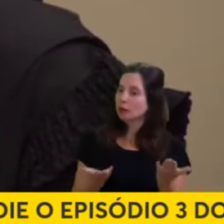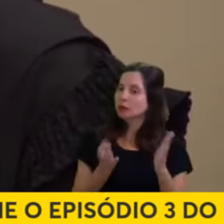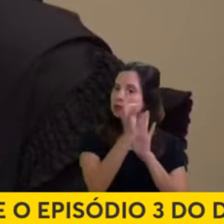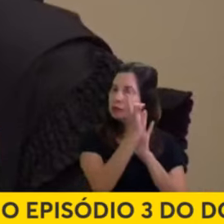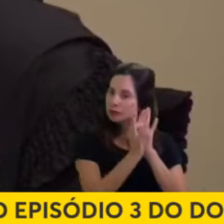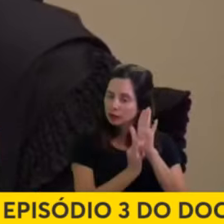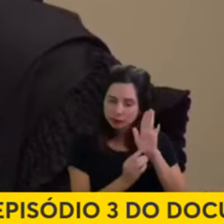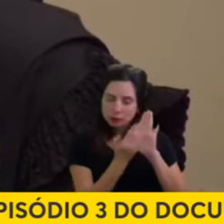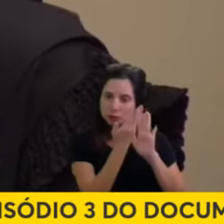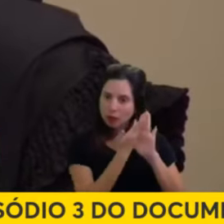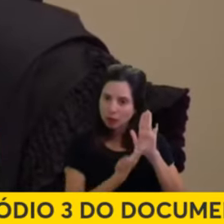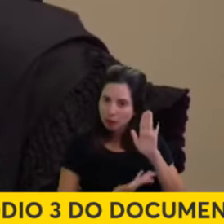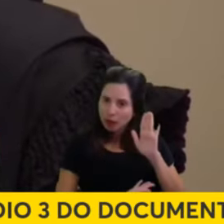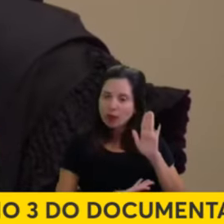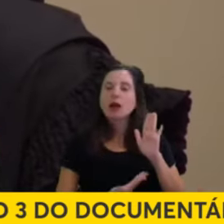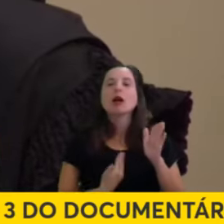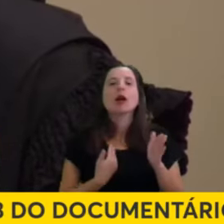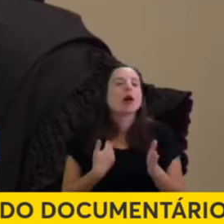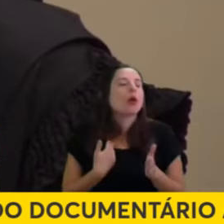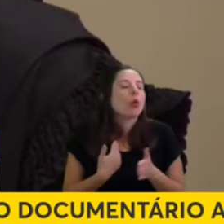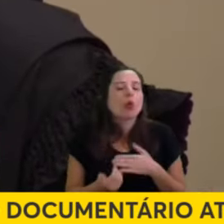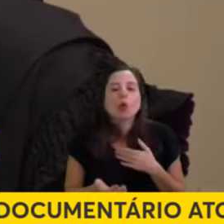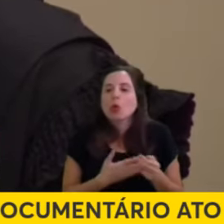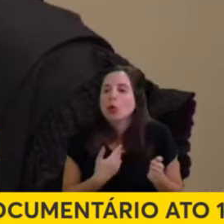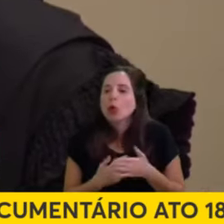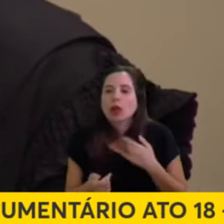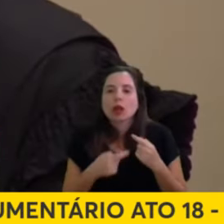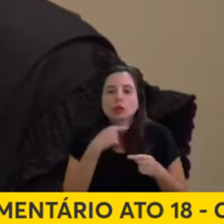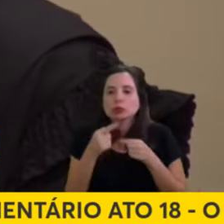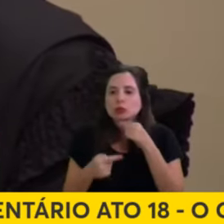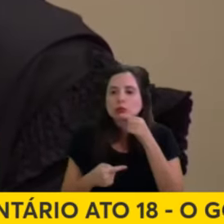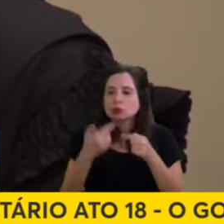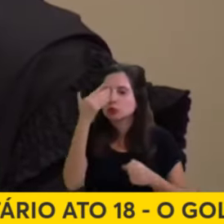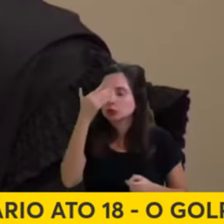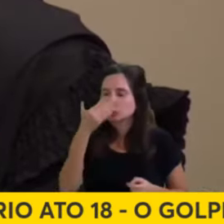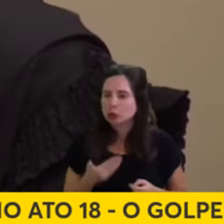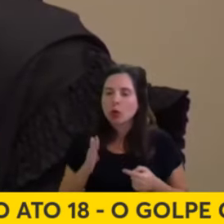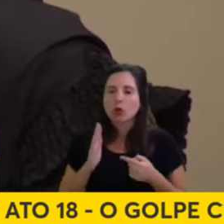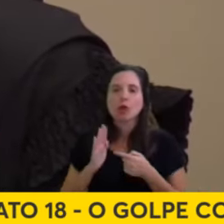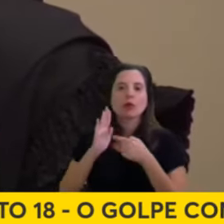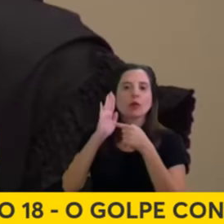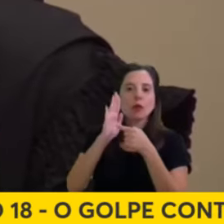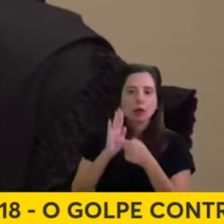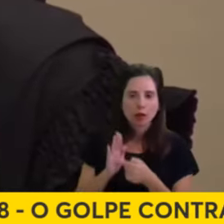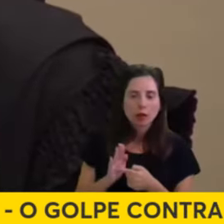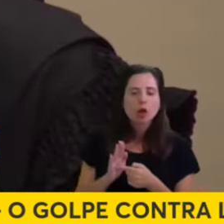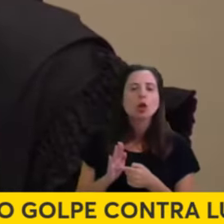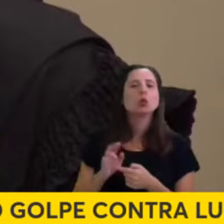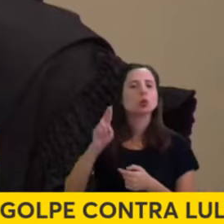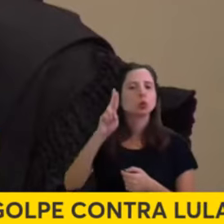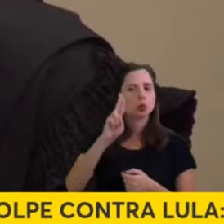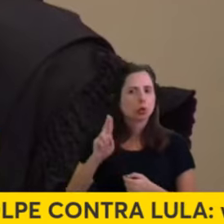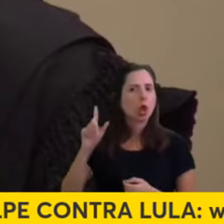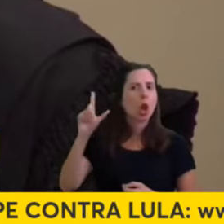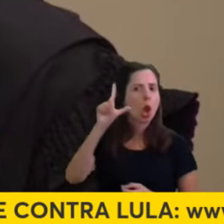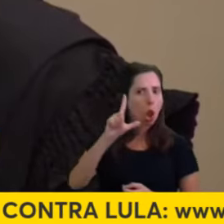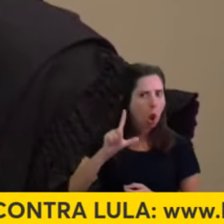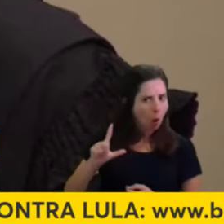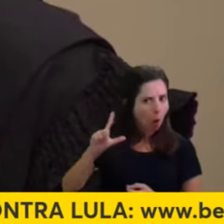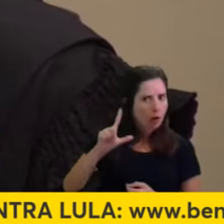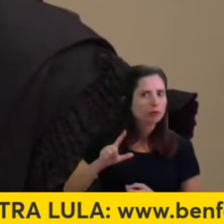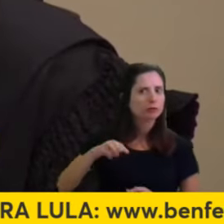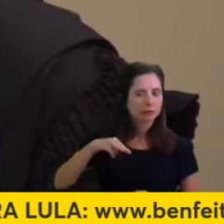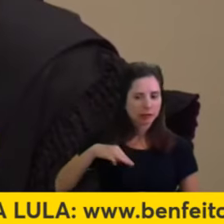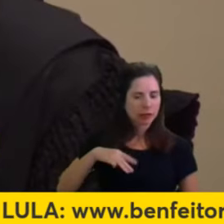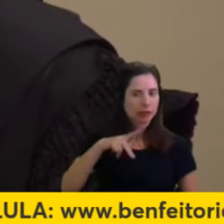não bastasse e para espancar qualquer dúvida que adven da prova produzida partindo-se da mesma lógica adotada pelo Ministério Público eleitoral parto da